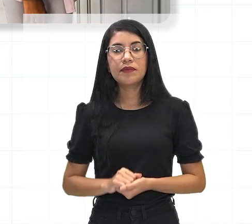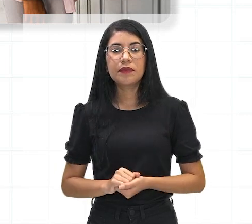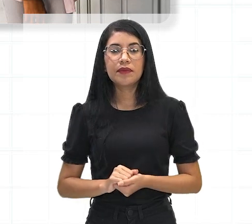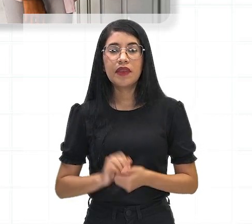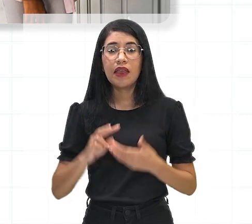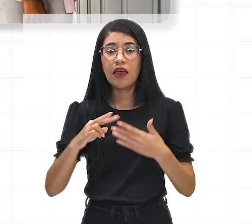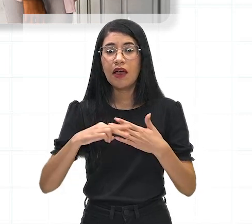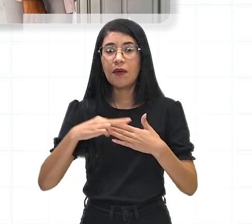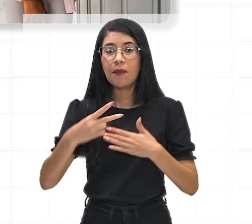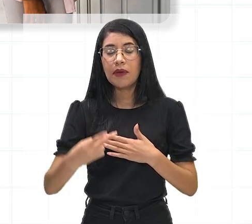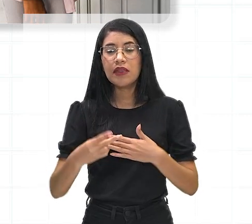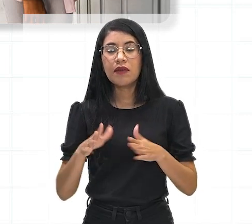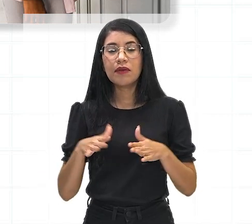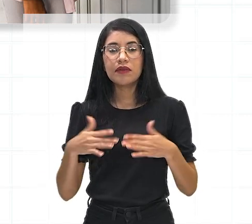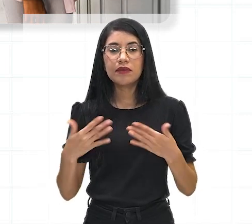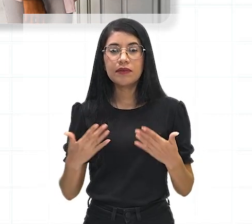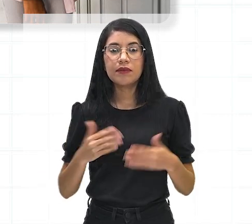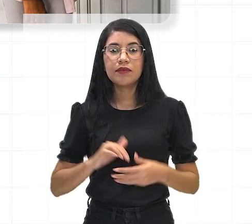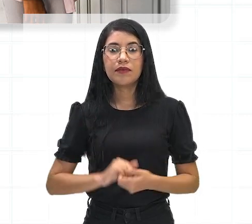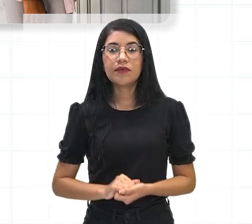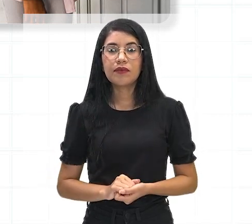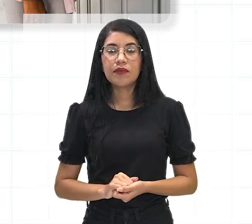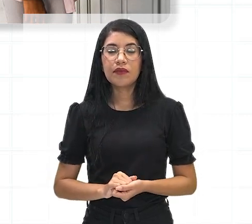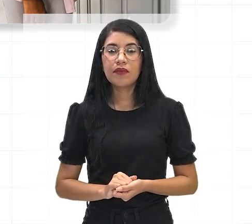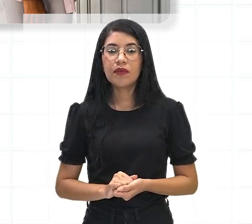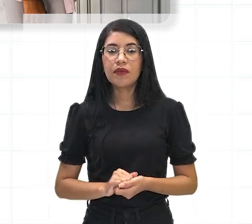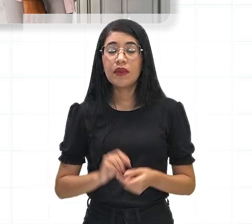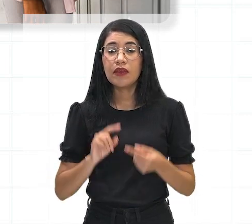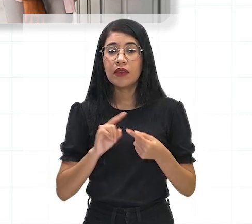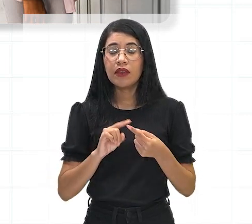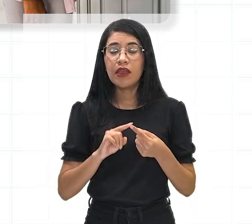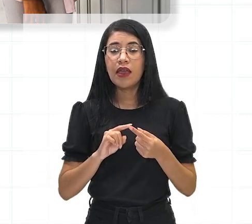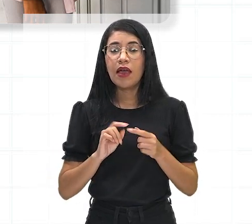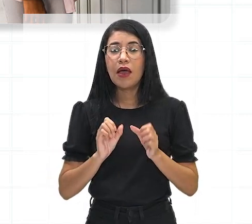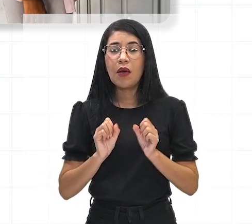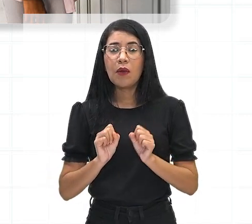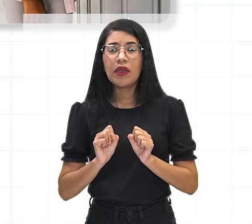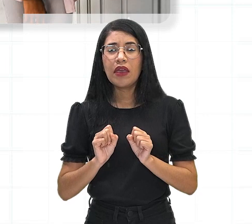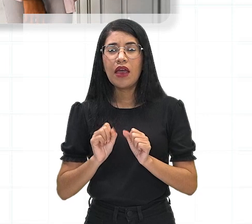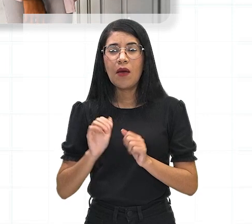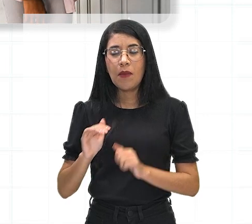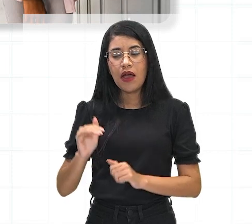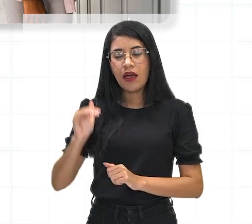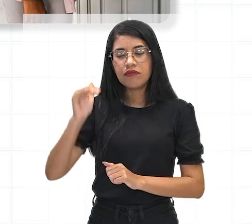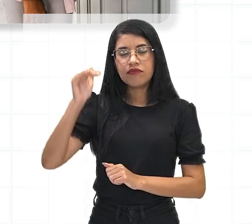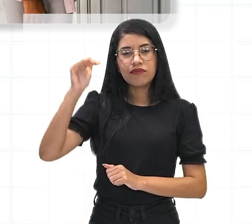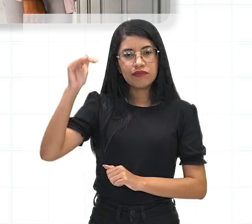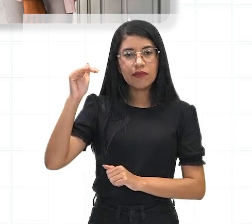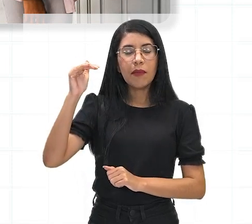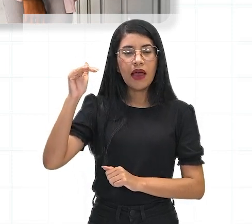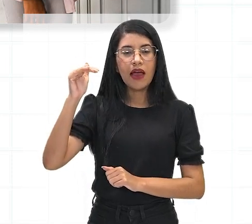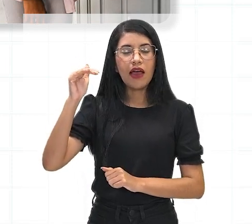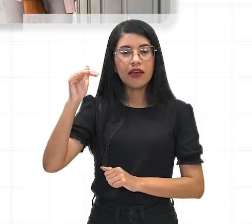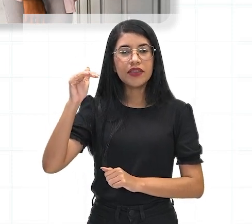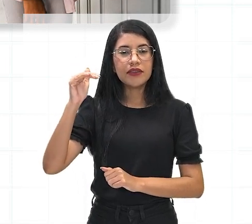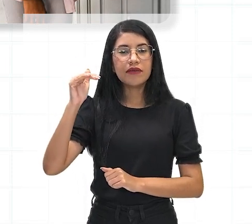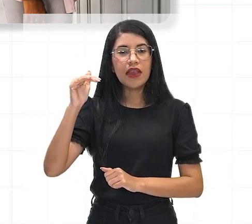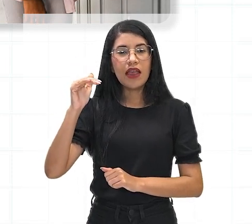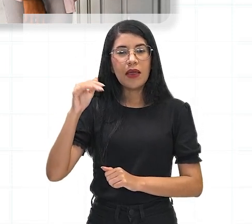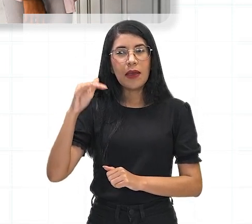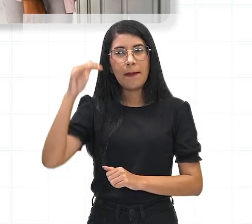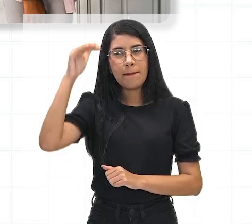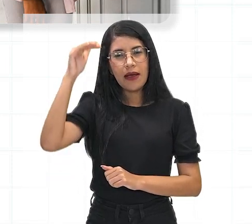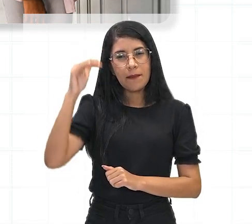acontecer? Quais as consequências da puberdade precoce? Primeiro, que ela pode chegar a uma estatura mais baixa do que seria a média,